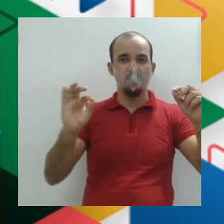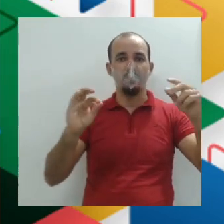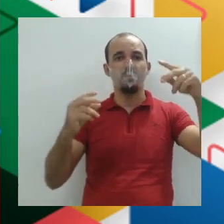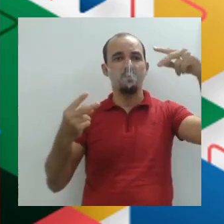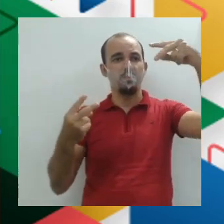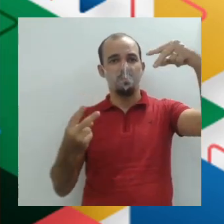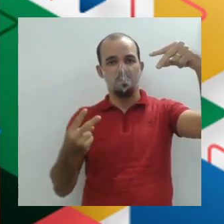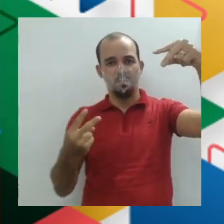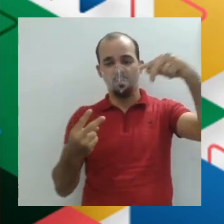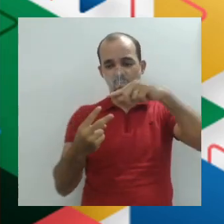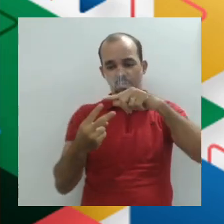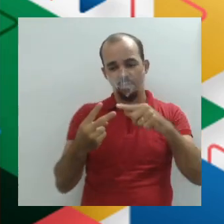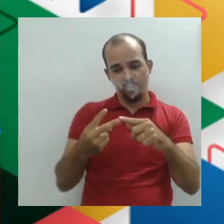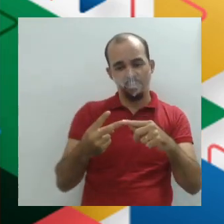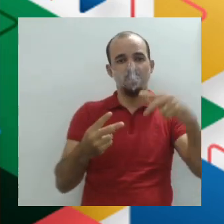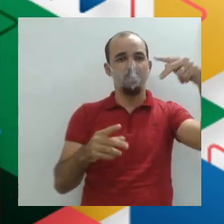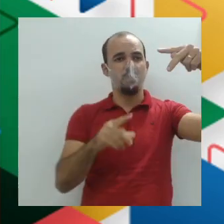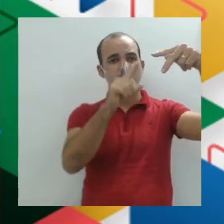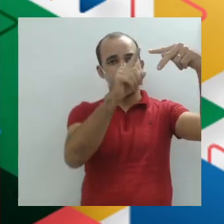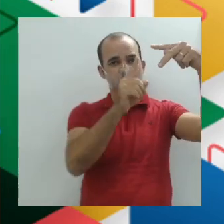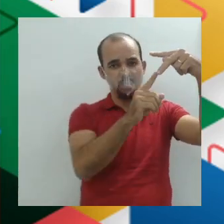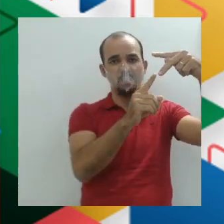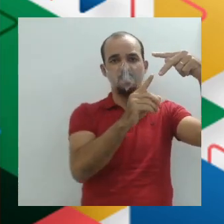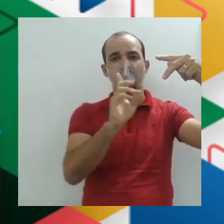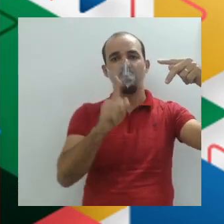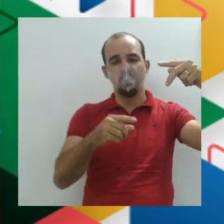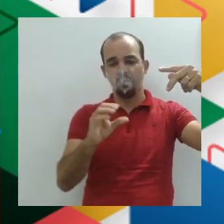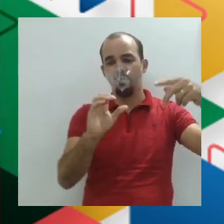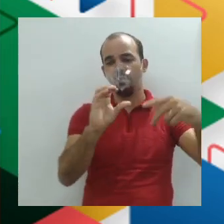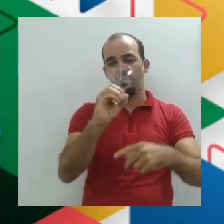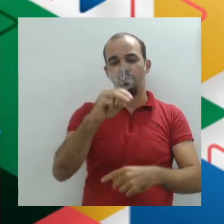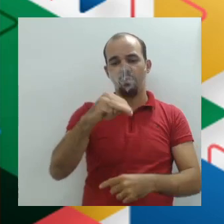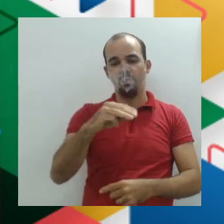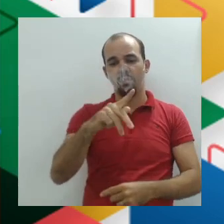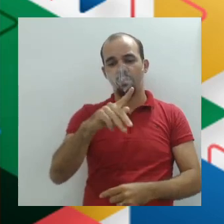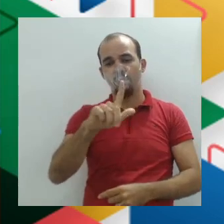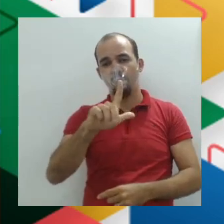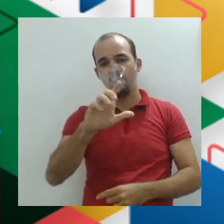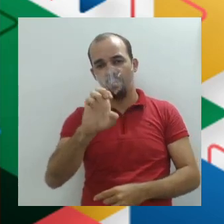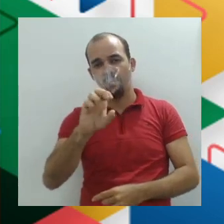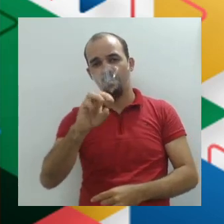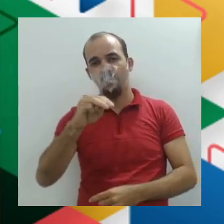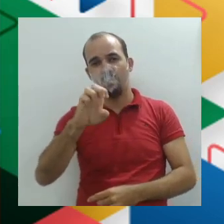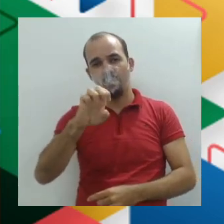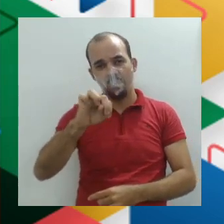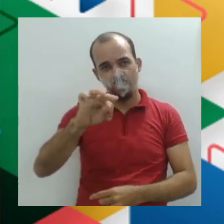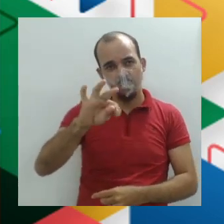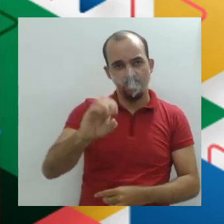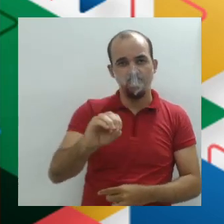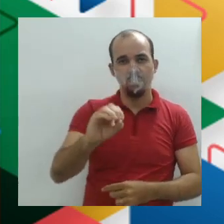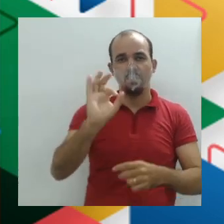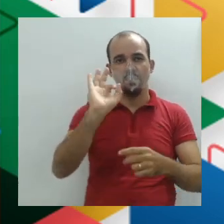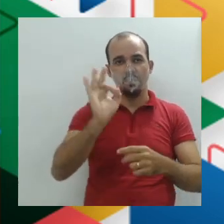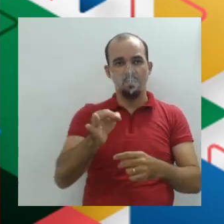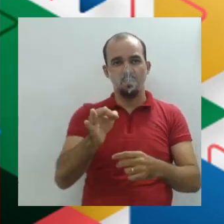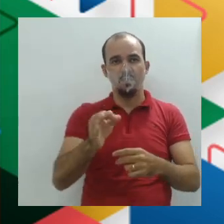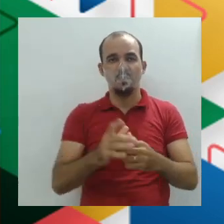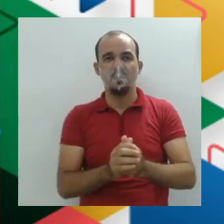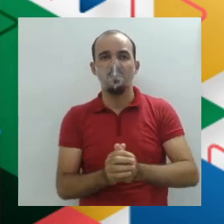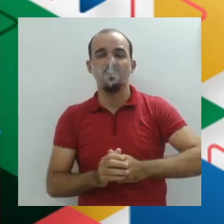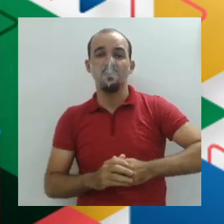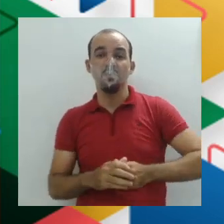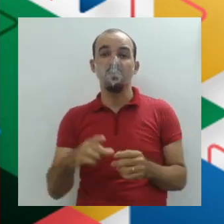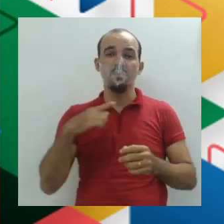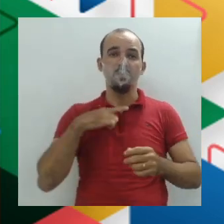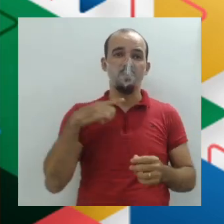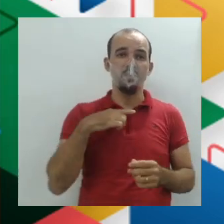é igual ao cosseno de seu complemento. Estou apagando aqui a tela para mostrar para você, ó. O seno de um ângulo menor que 90 é